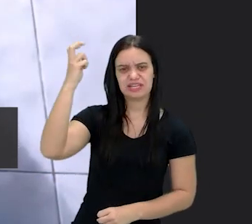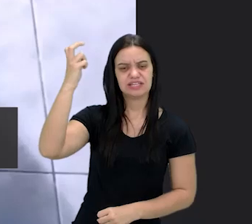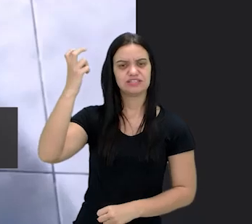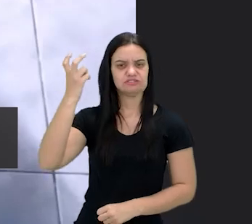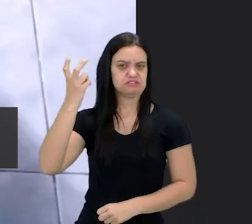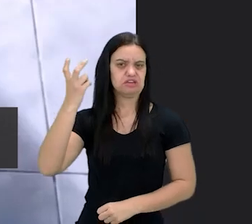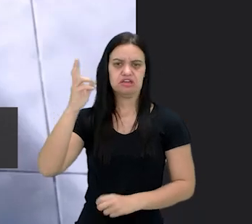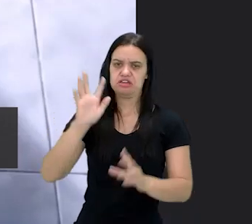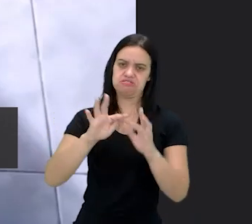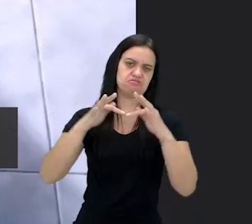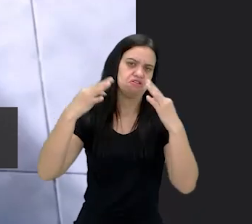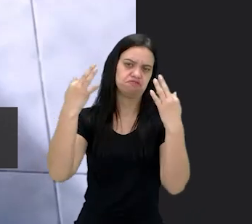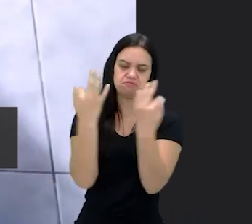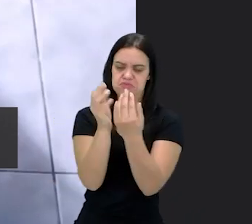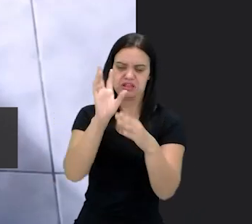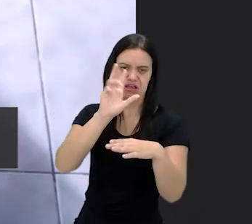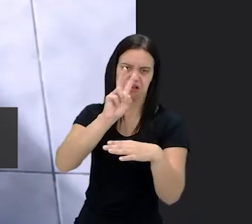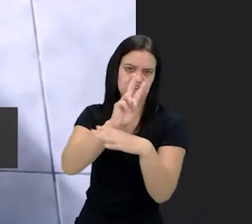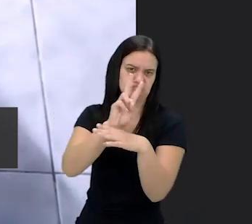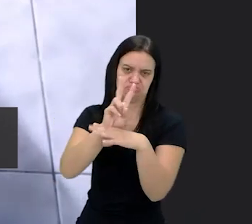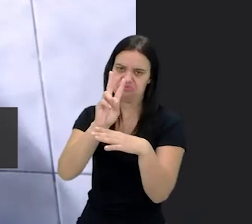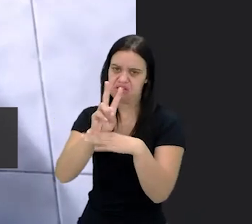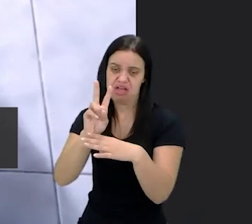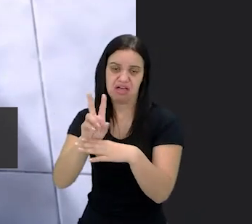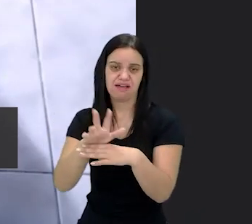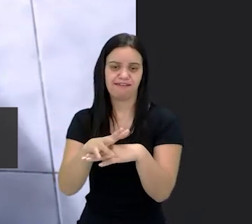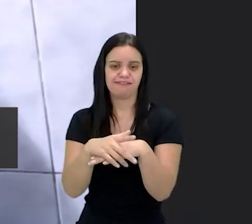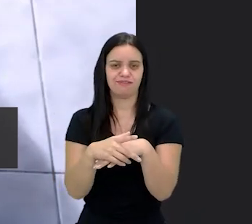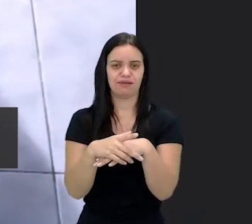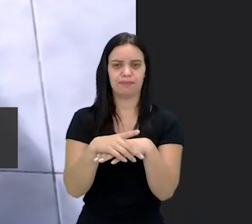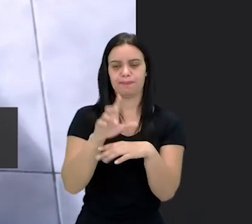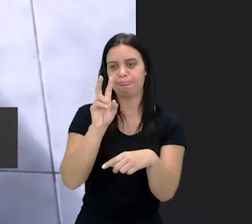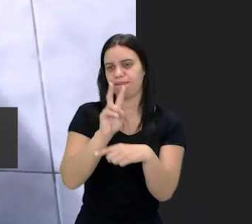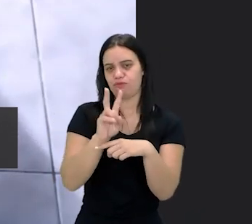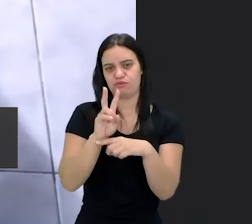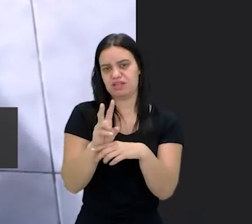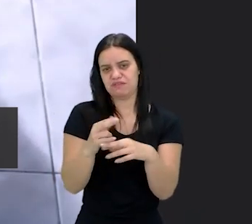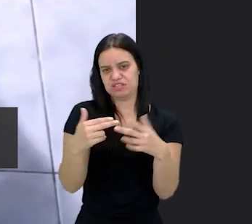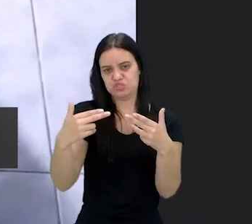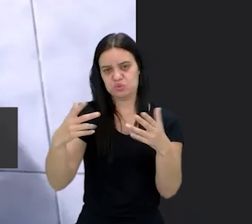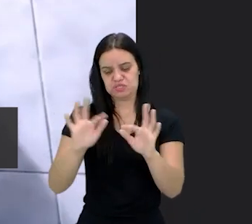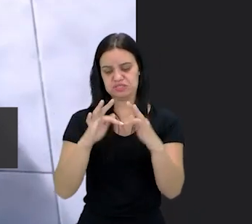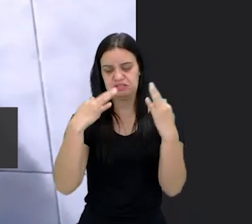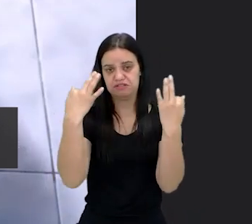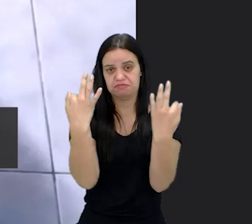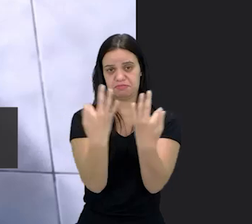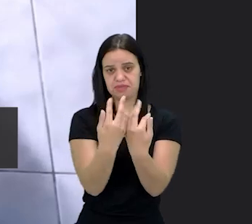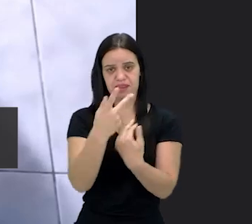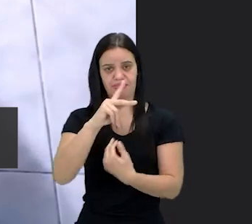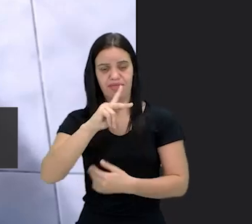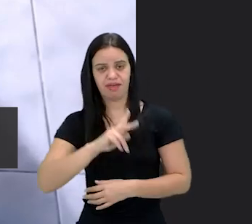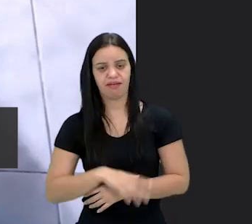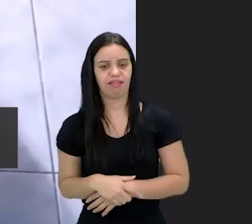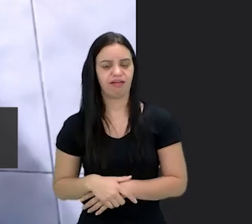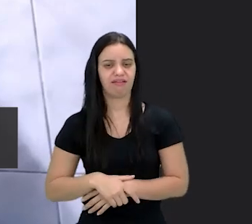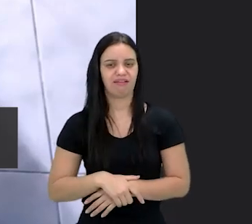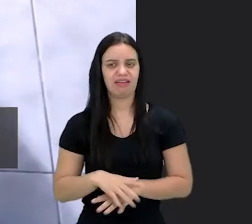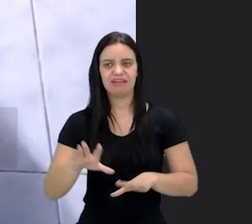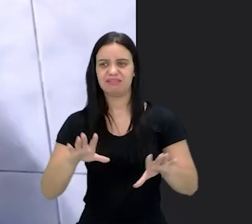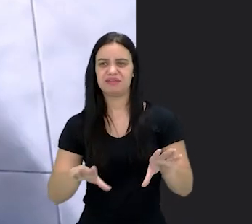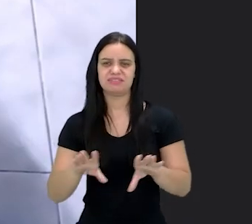o irmão, fazia as contas, cuidava ali dos negócios da família. Tanta